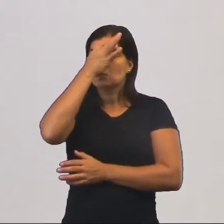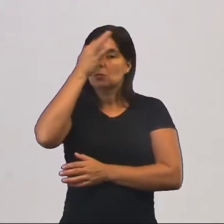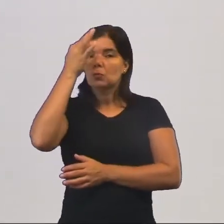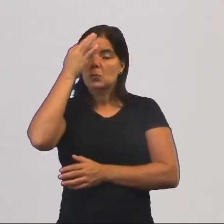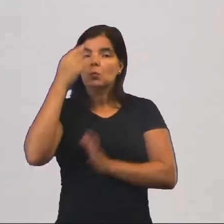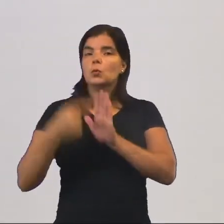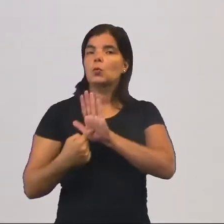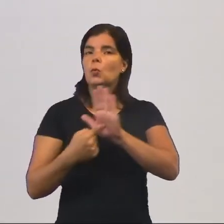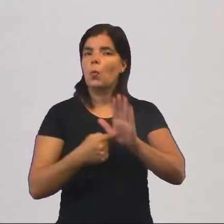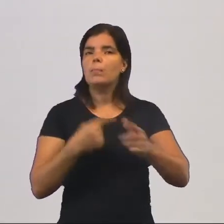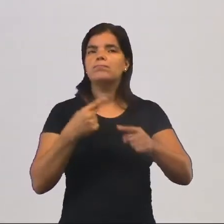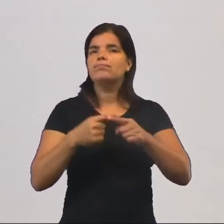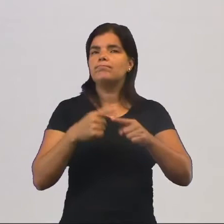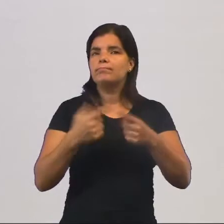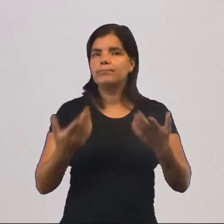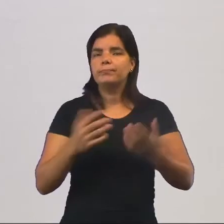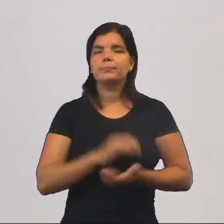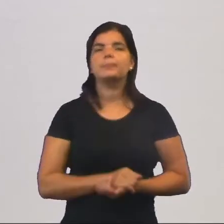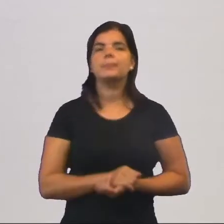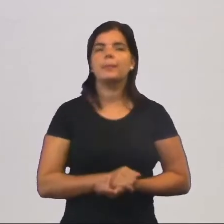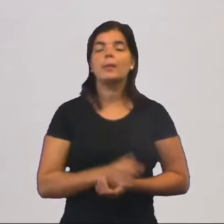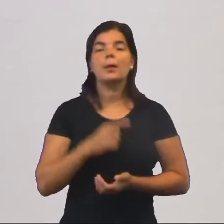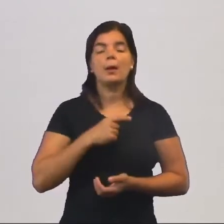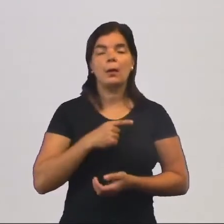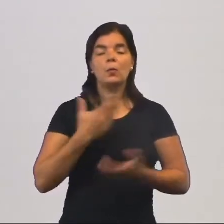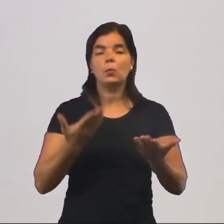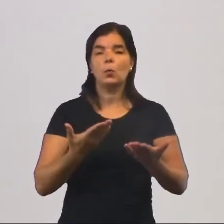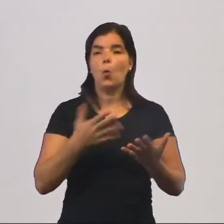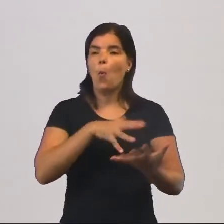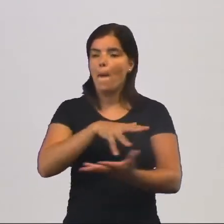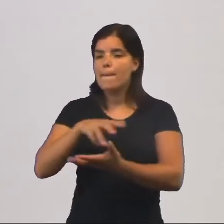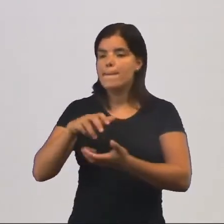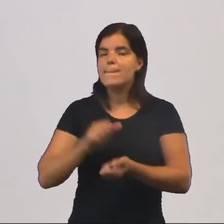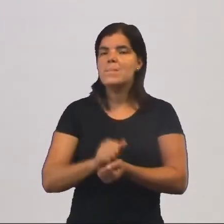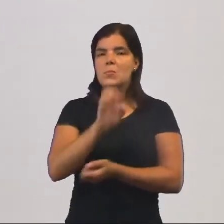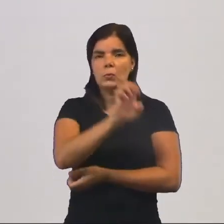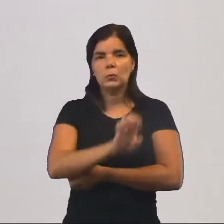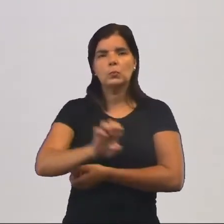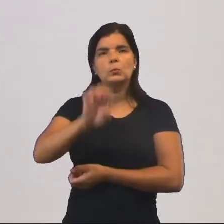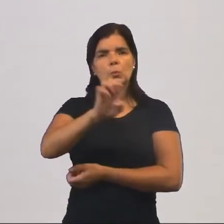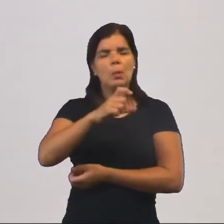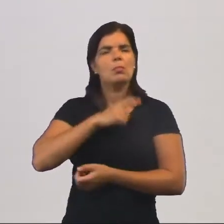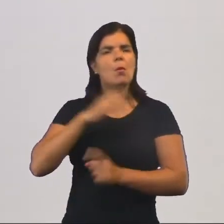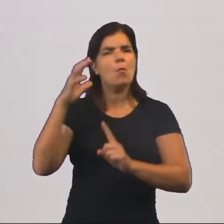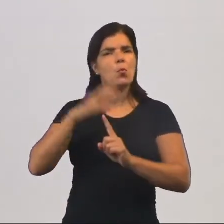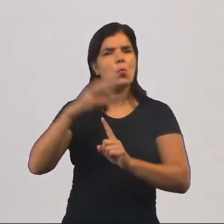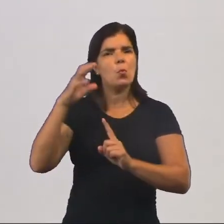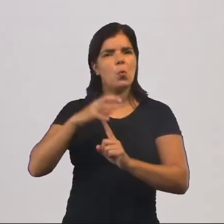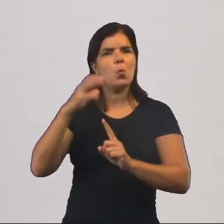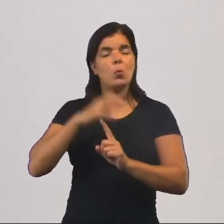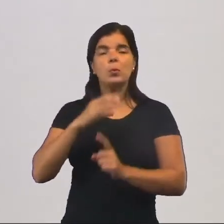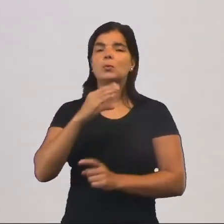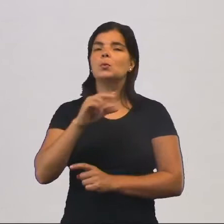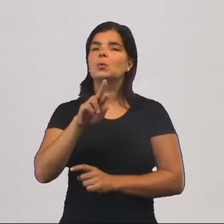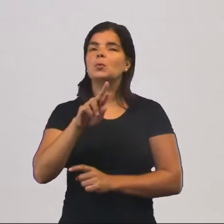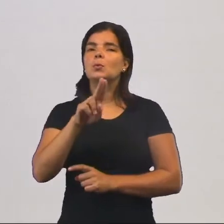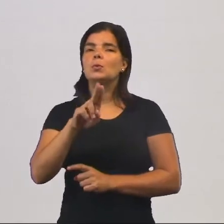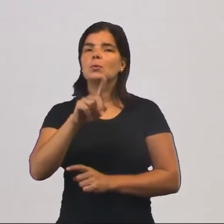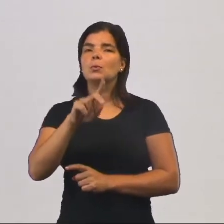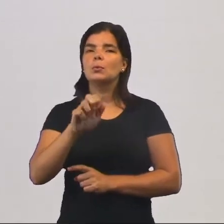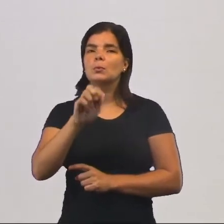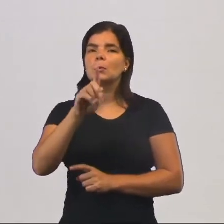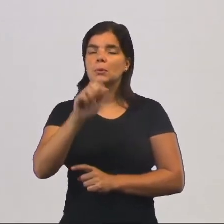gente destaca aí porque o mundo europeu ele teve muita influência das cruzadas. As cruzadas